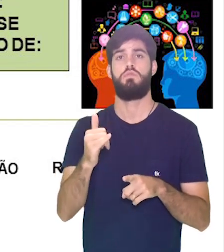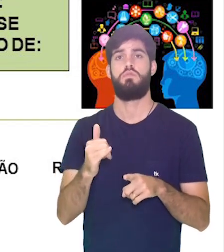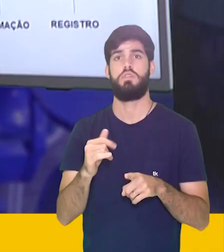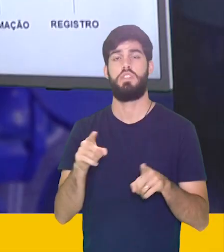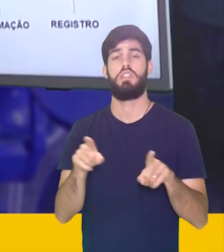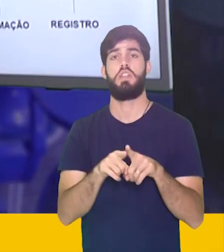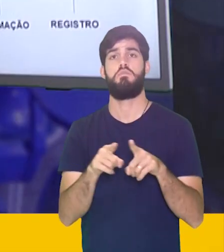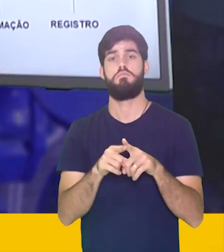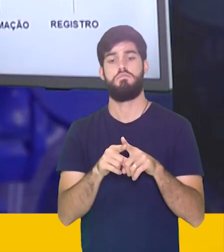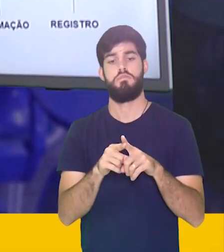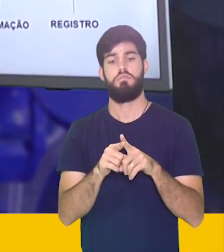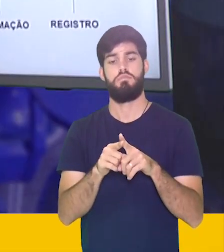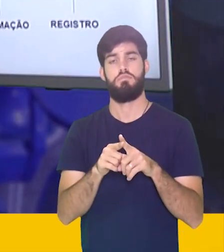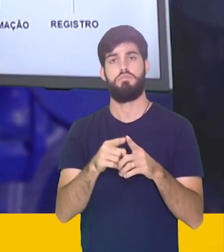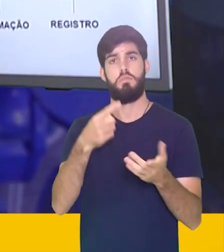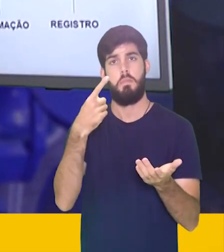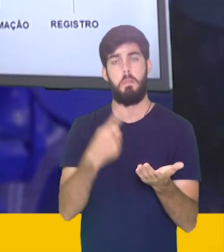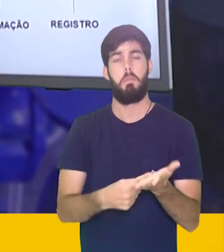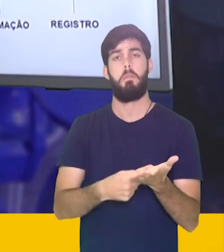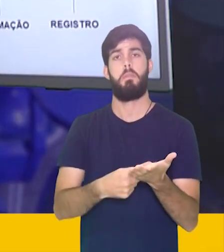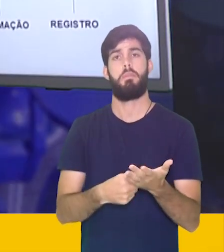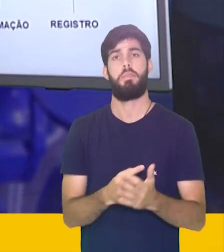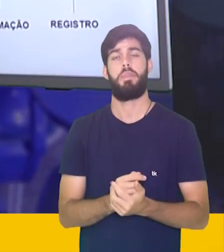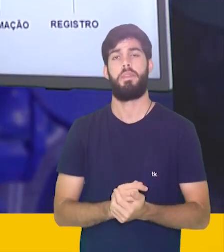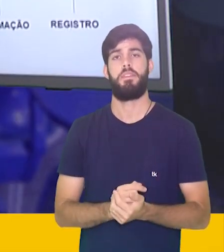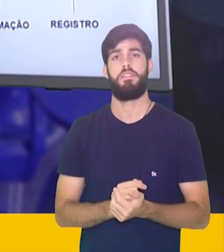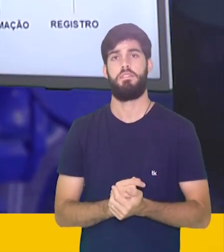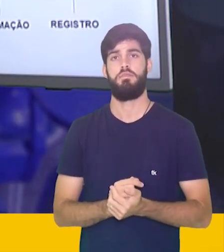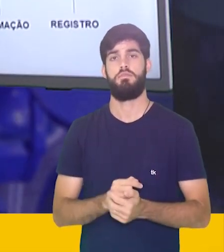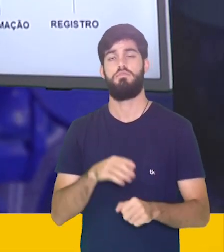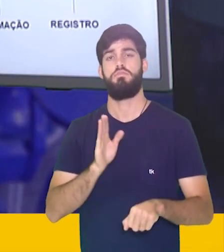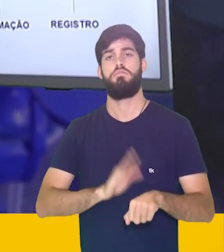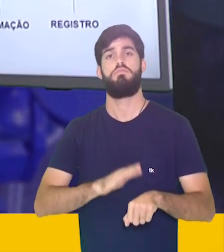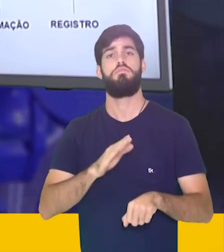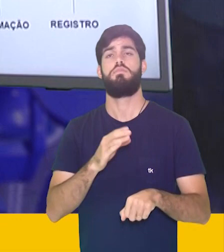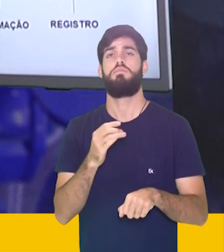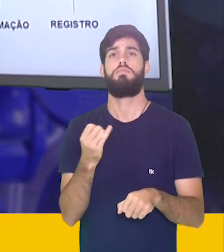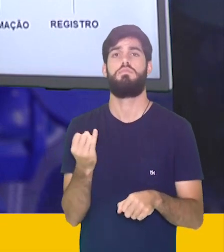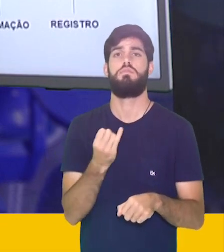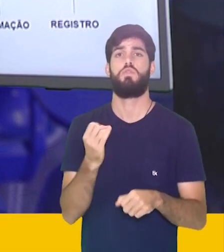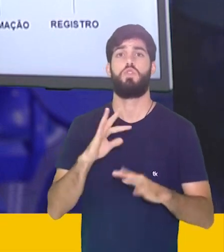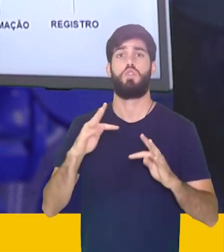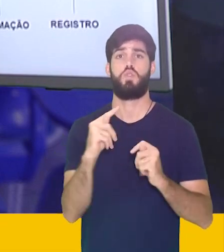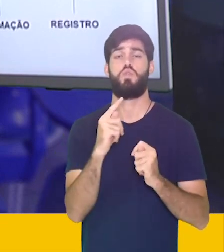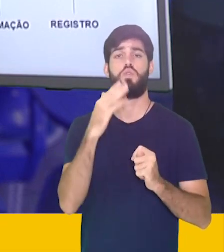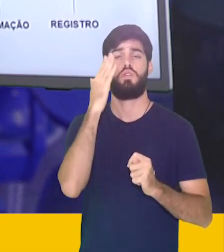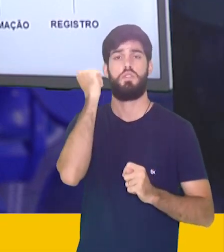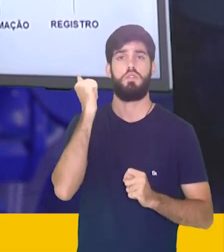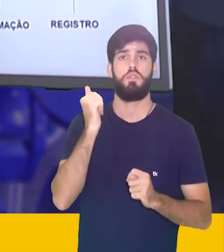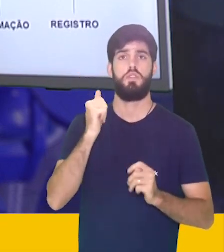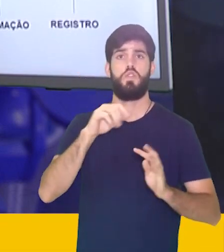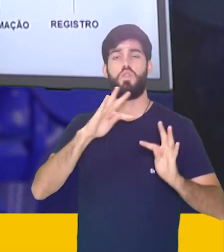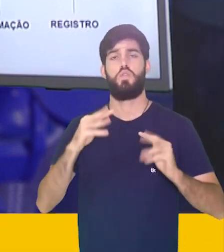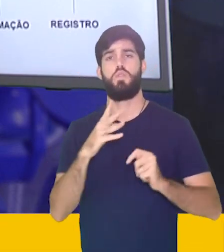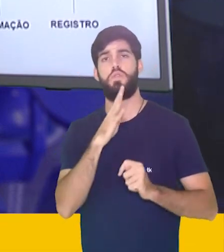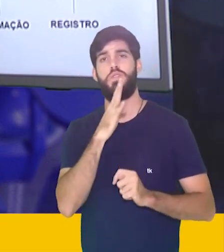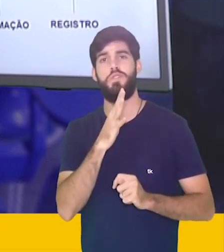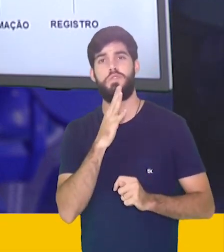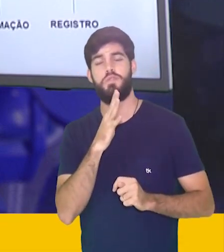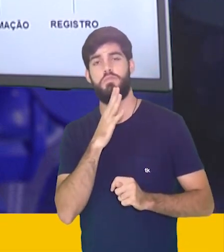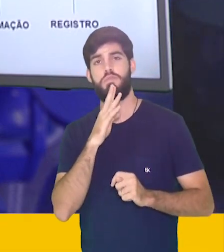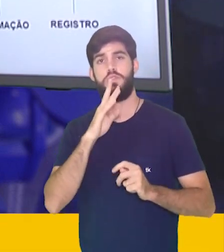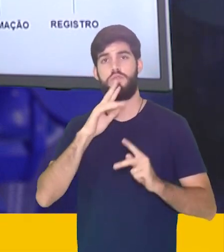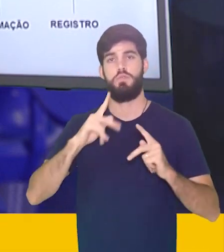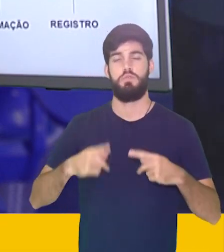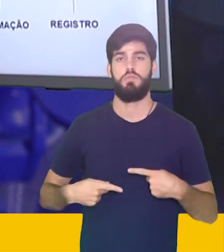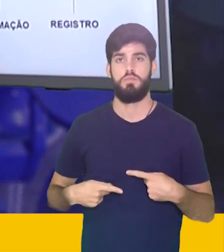informação e registro. E assim ficou validado de uma maneira mais efetiva todos os saberes, todo o